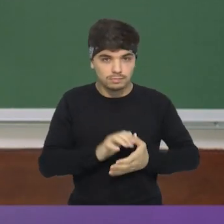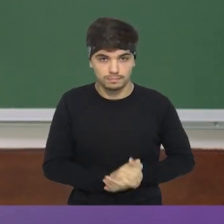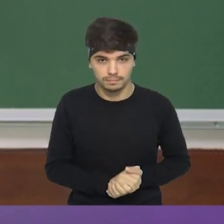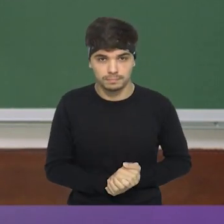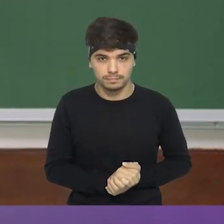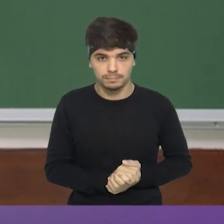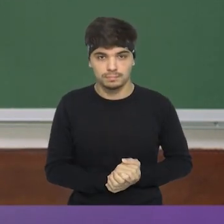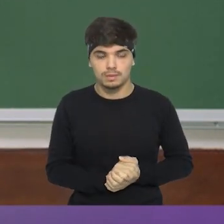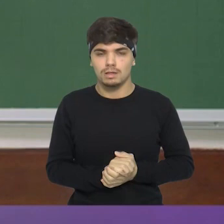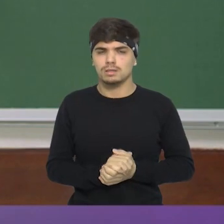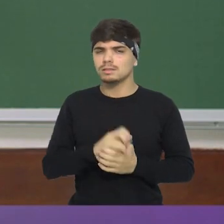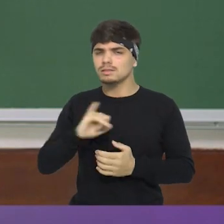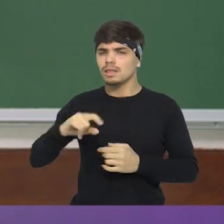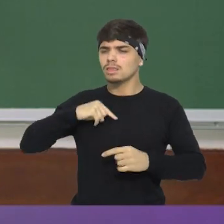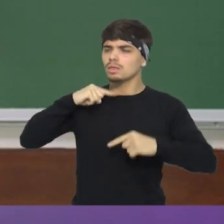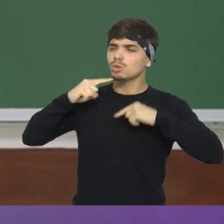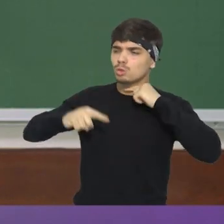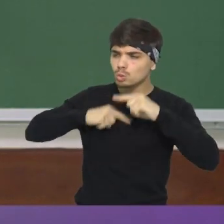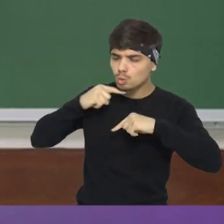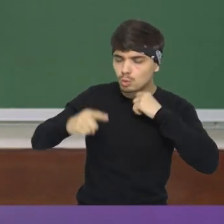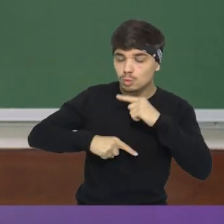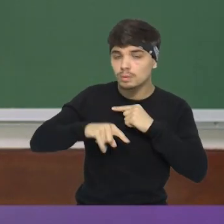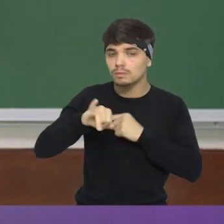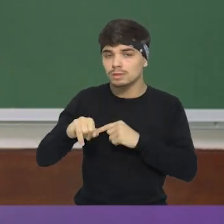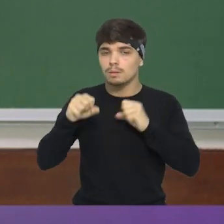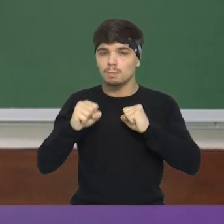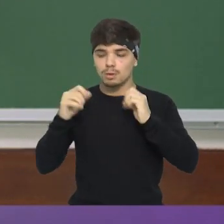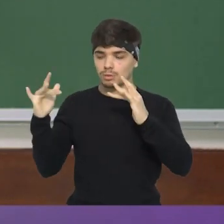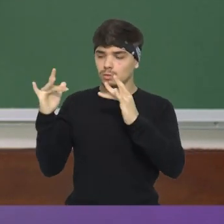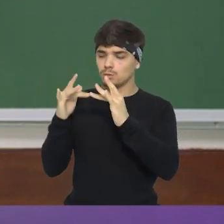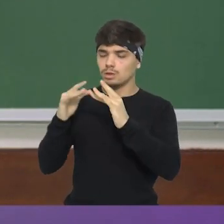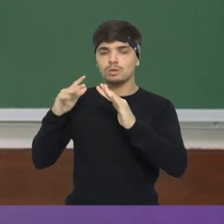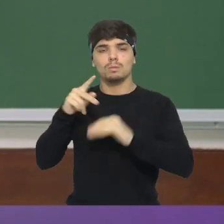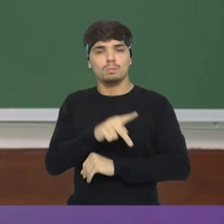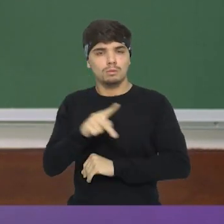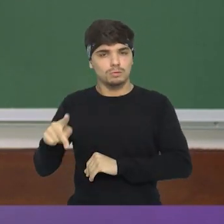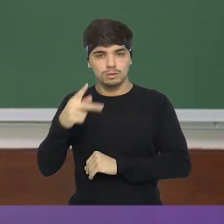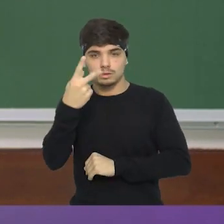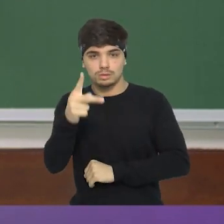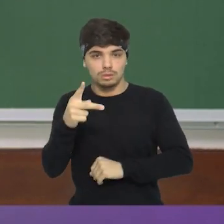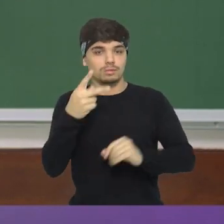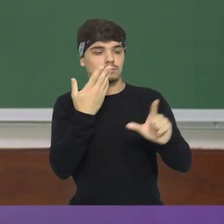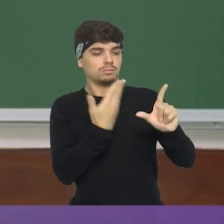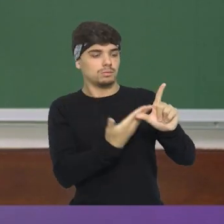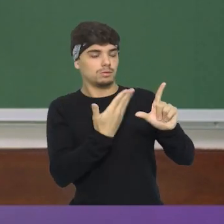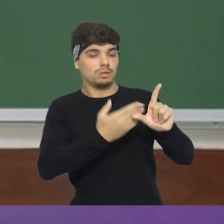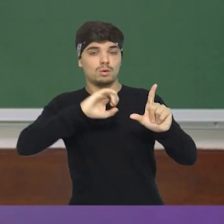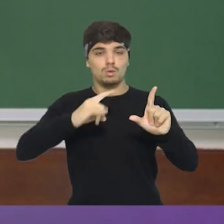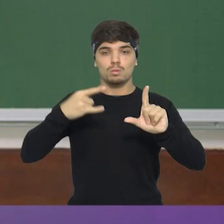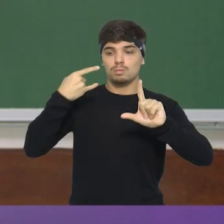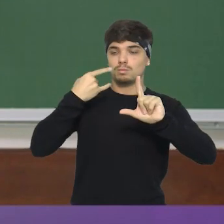desenvolverão. Qualquer dúvida, se possível, entre em contato com seu professor pelo